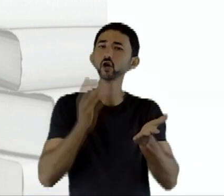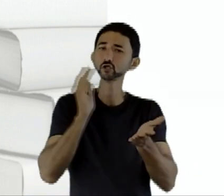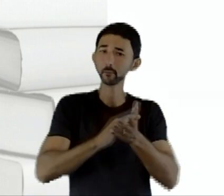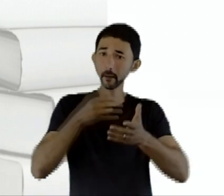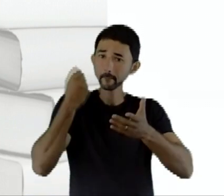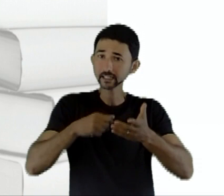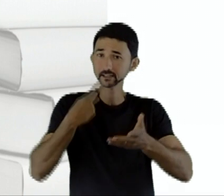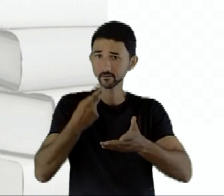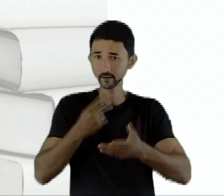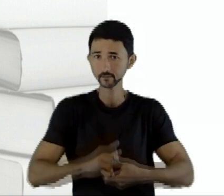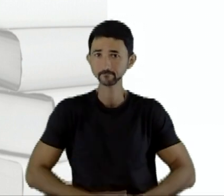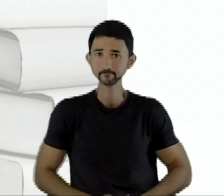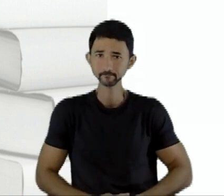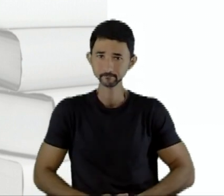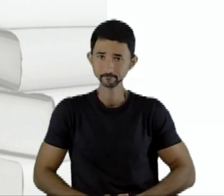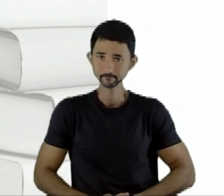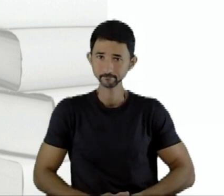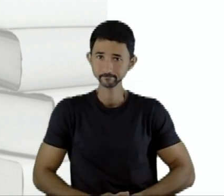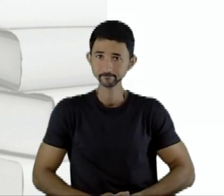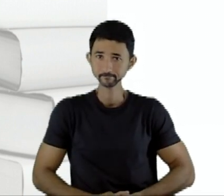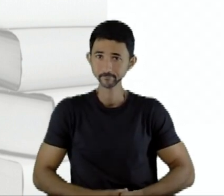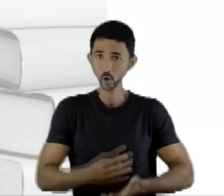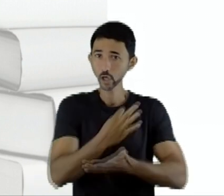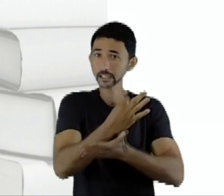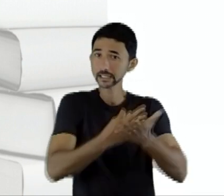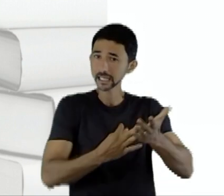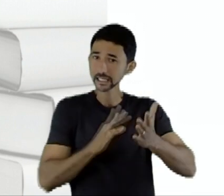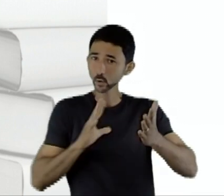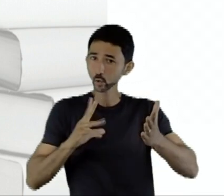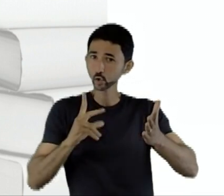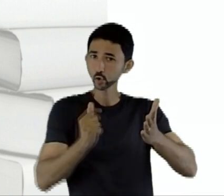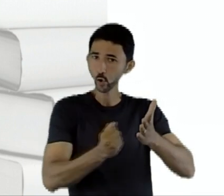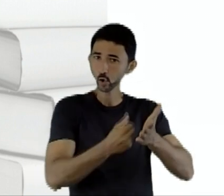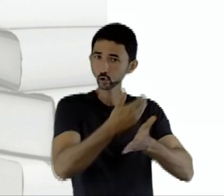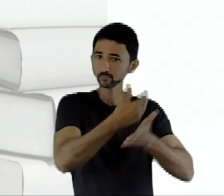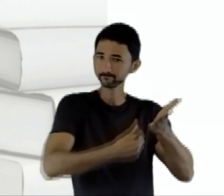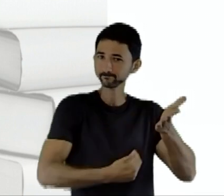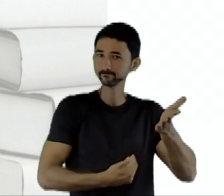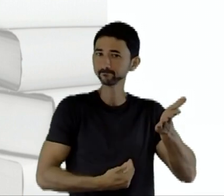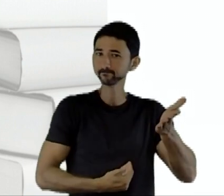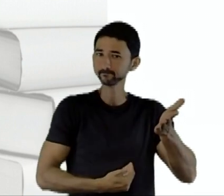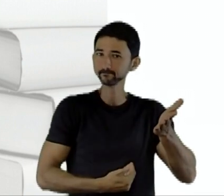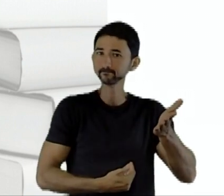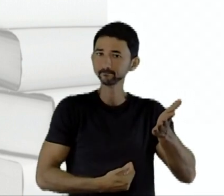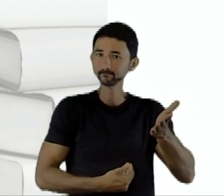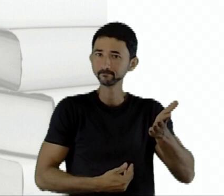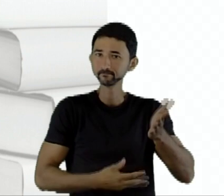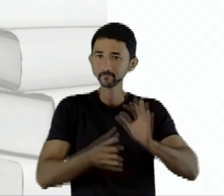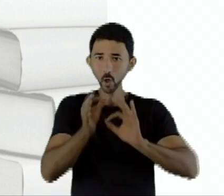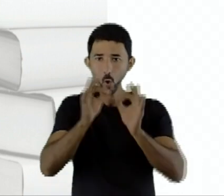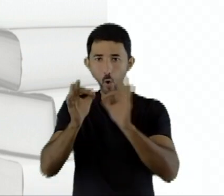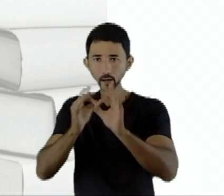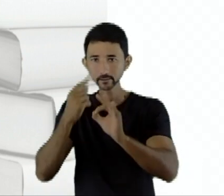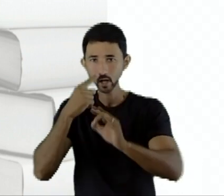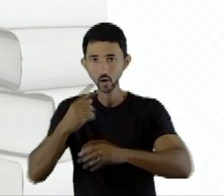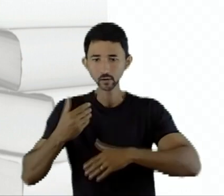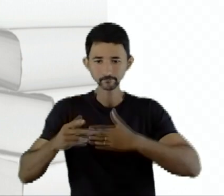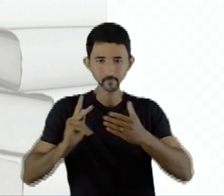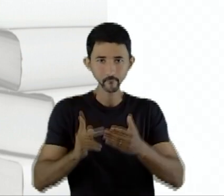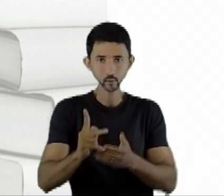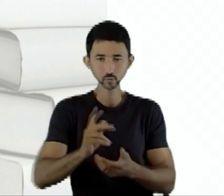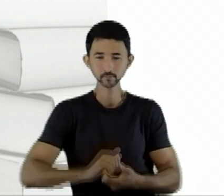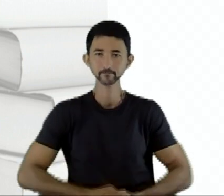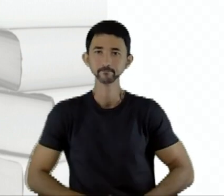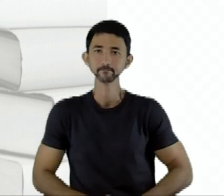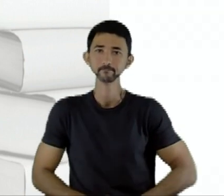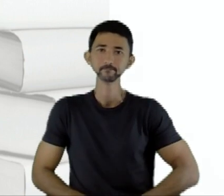eu preciso dizer. Você está vendo como esse texto todo que está aí na tua tela, ele é articulado. Vamos continuar a